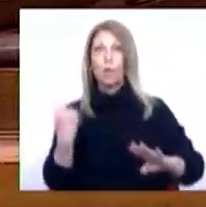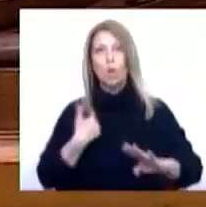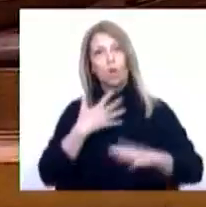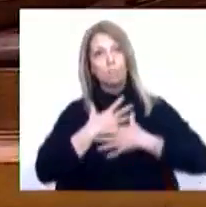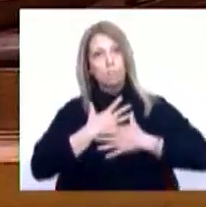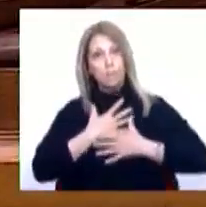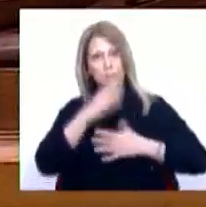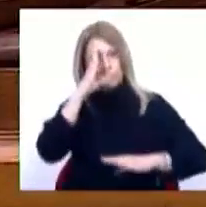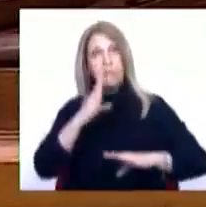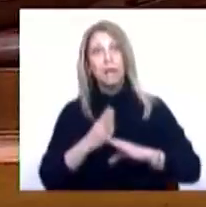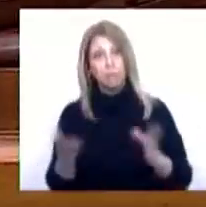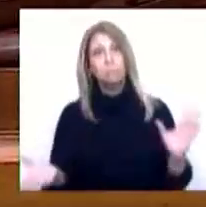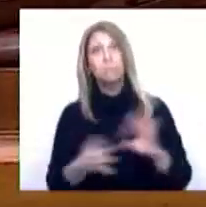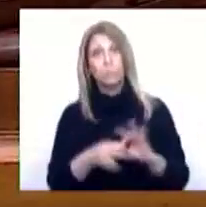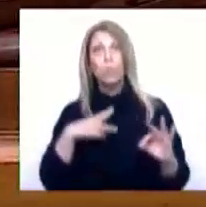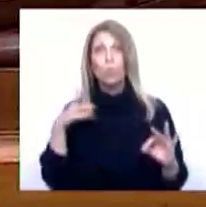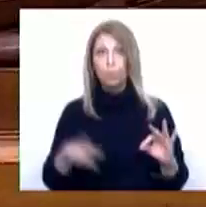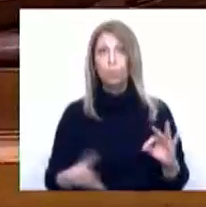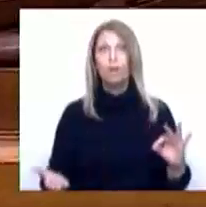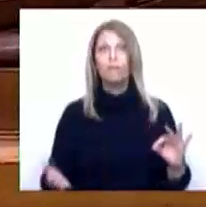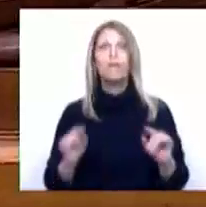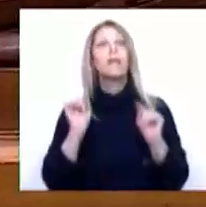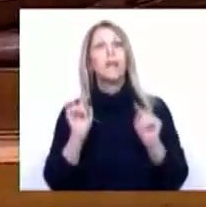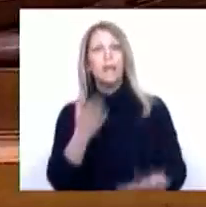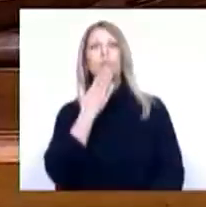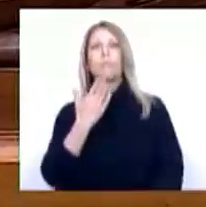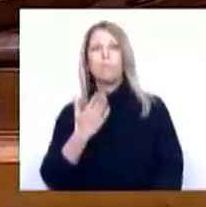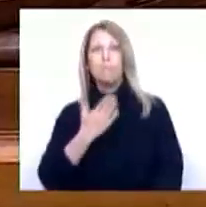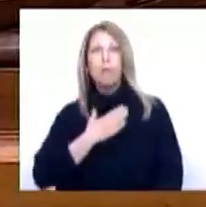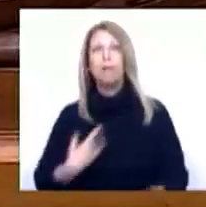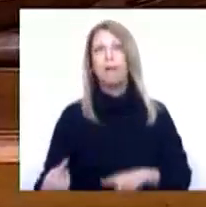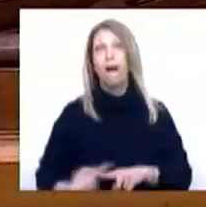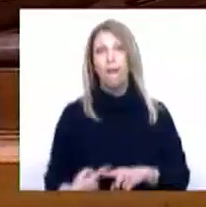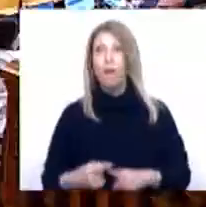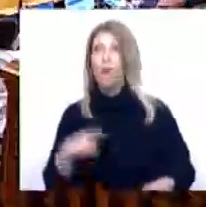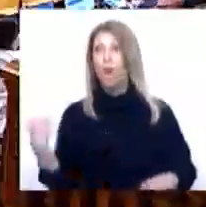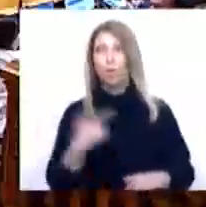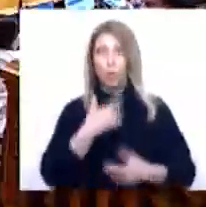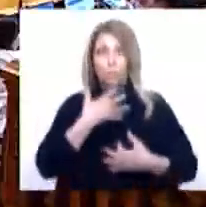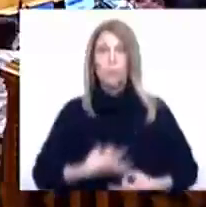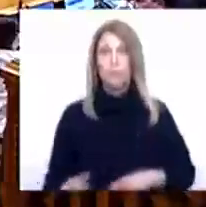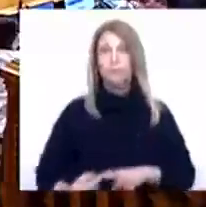é para com Portugal. É isso que me move, é isso que nos move. Muito obrigado.